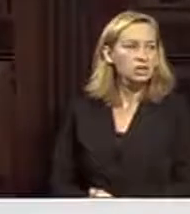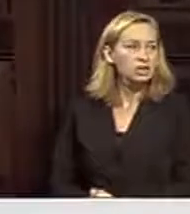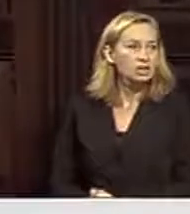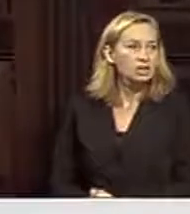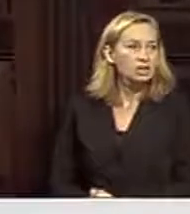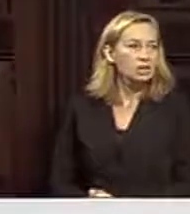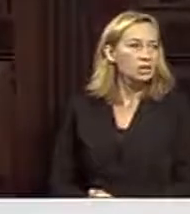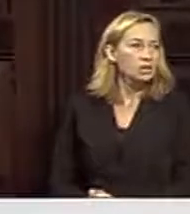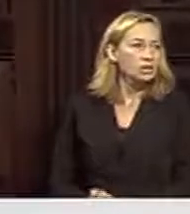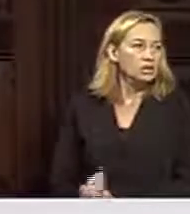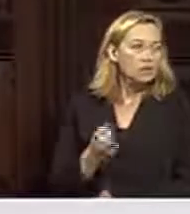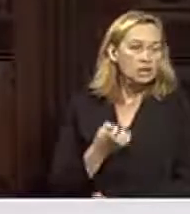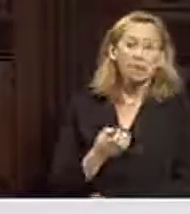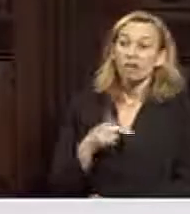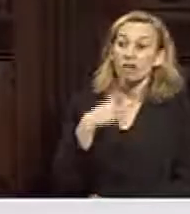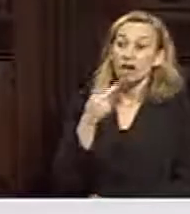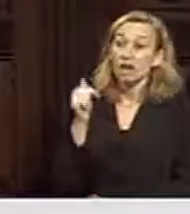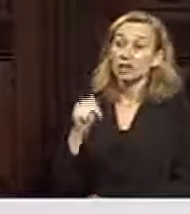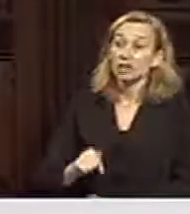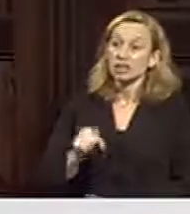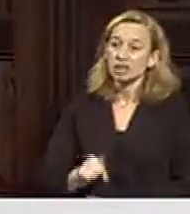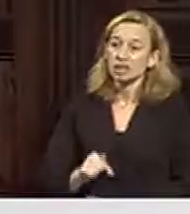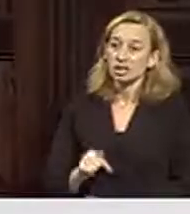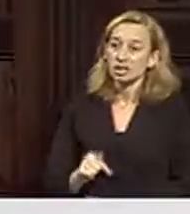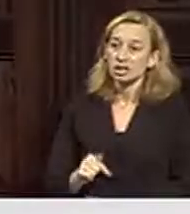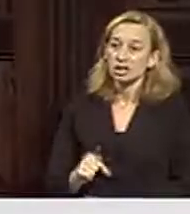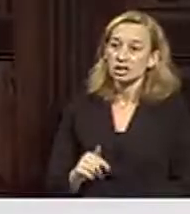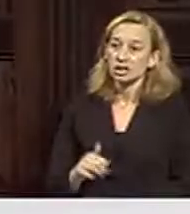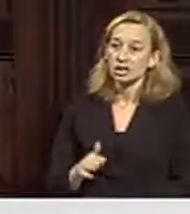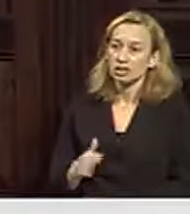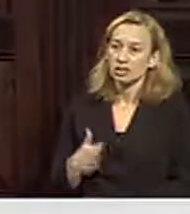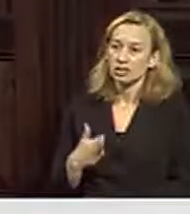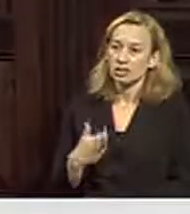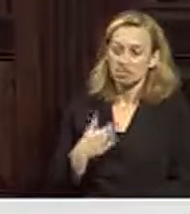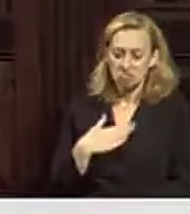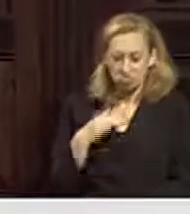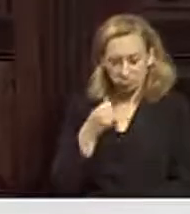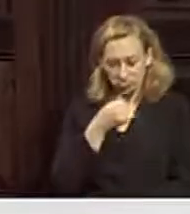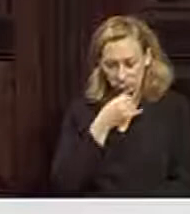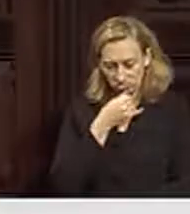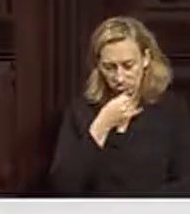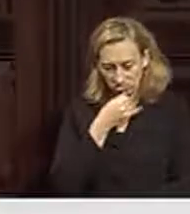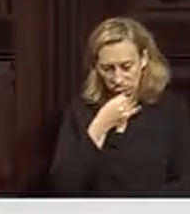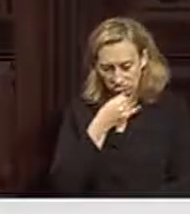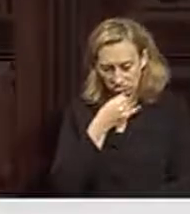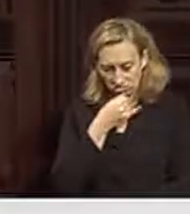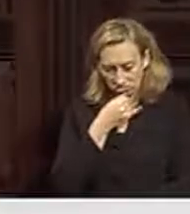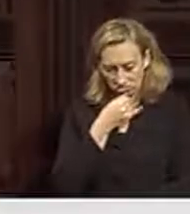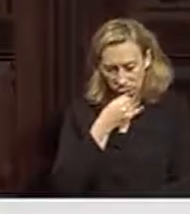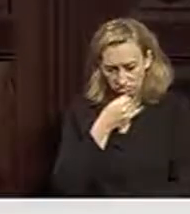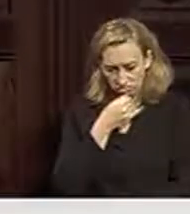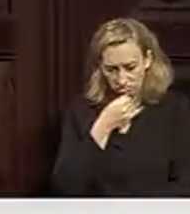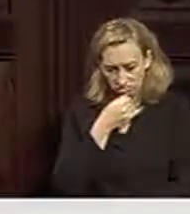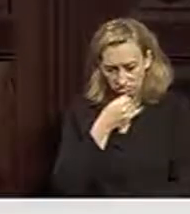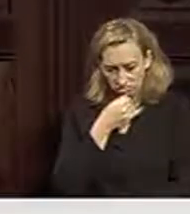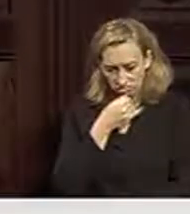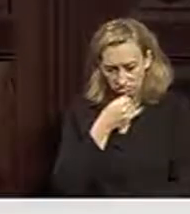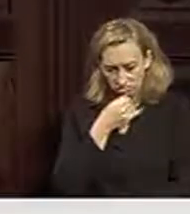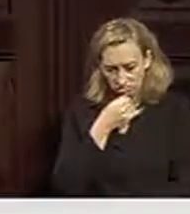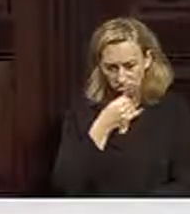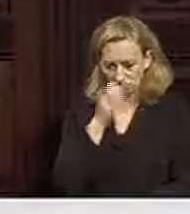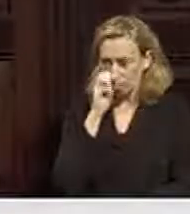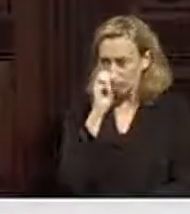eu quero manifestar aqui a minha indignação com o absurdo que